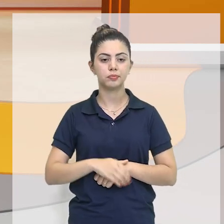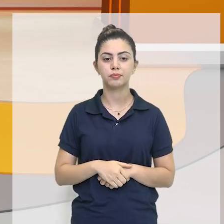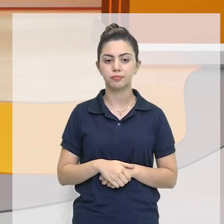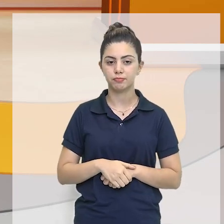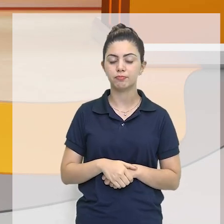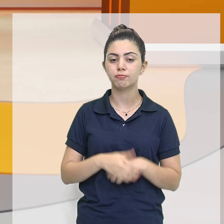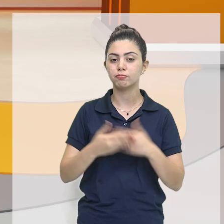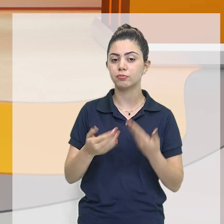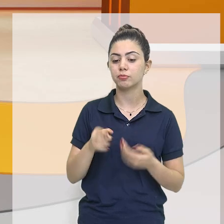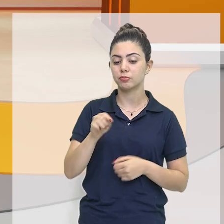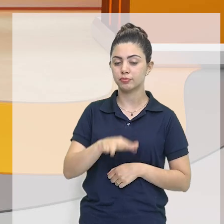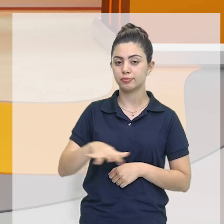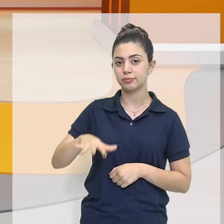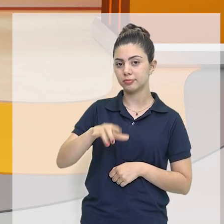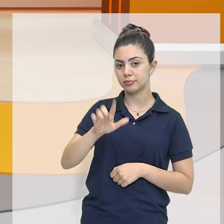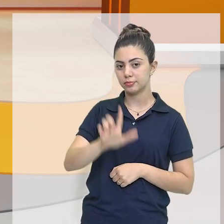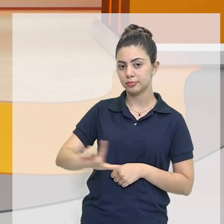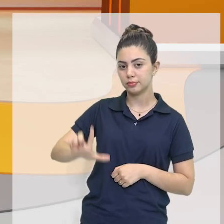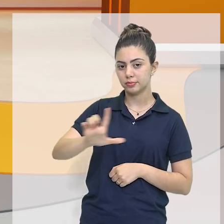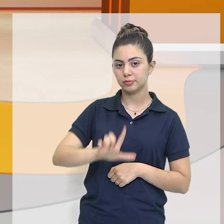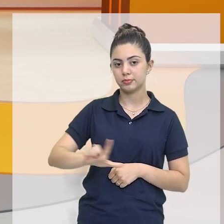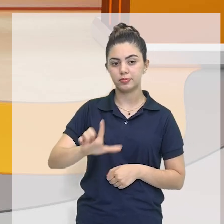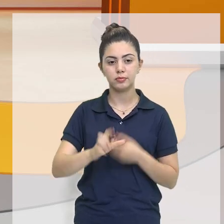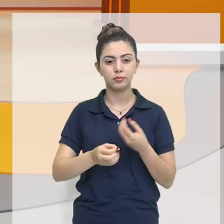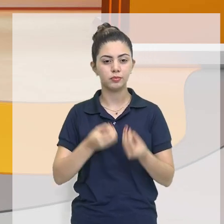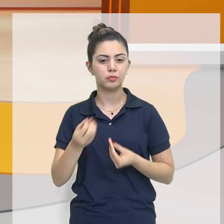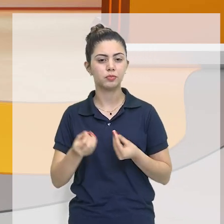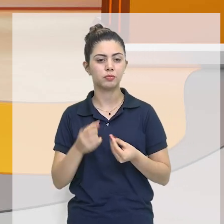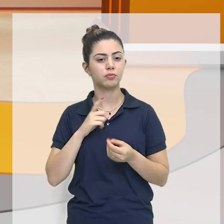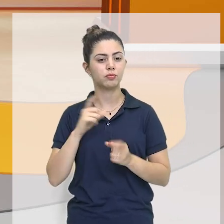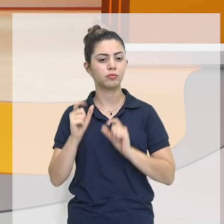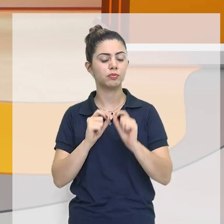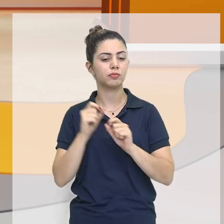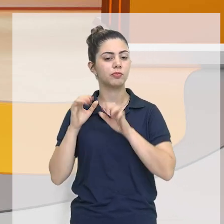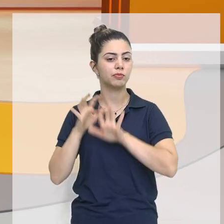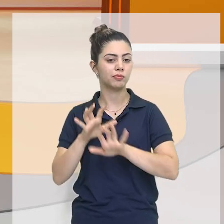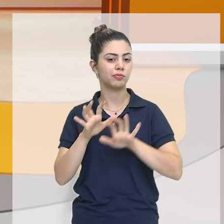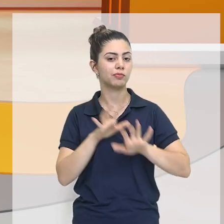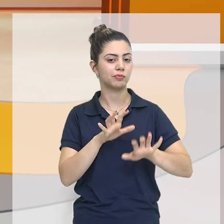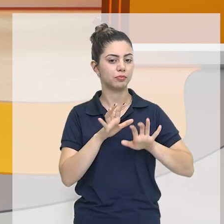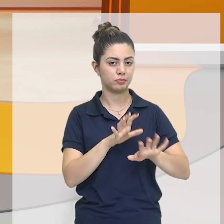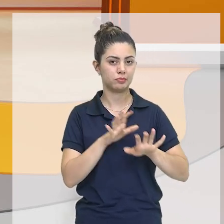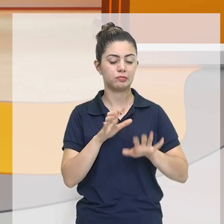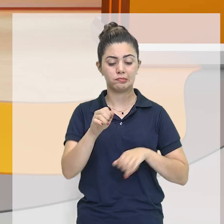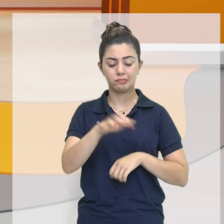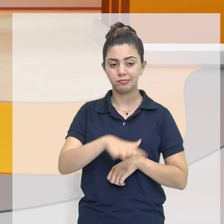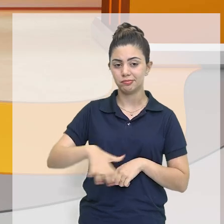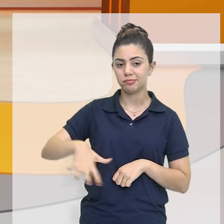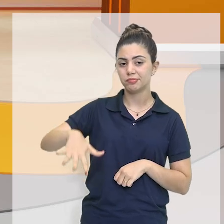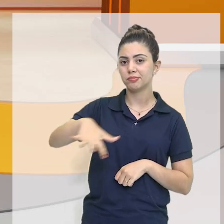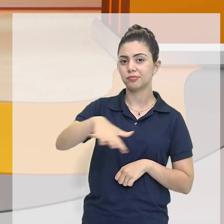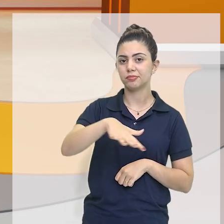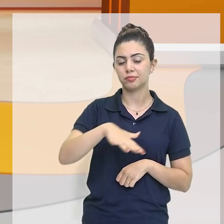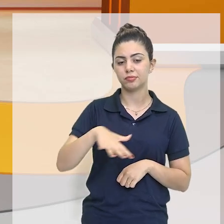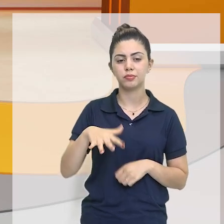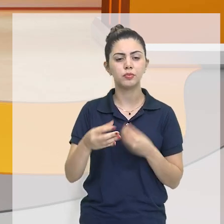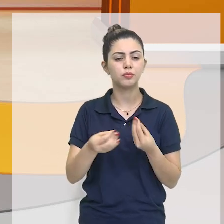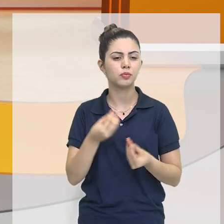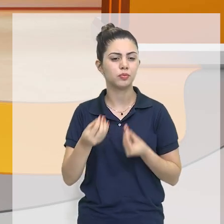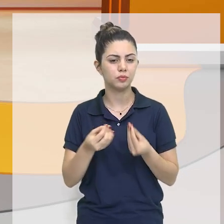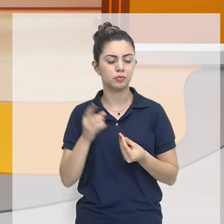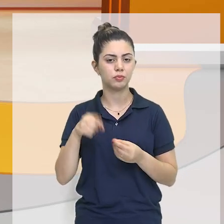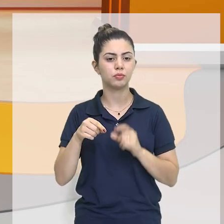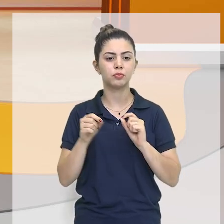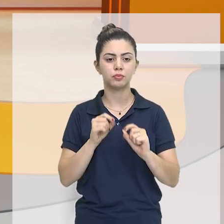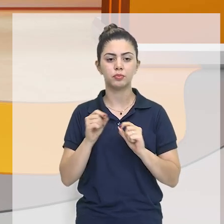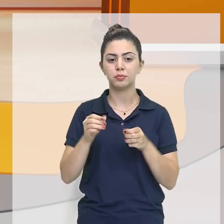A literatura, ela foi muito influenciada, né, dentro daquilo que chamamos da